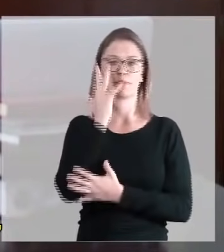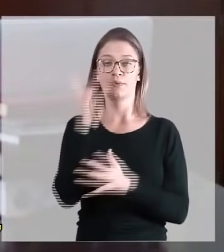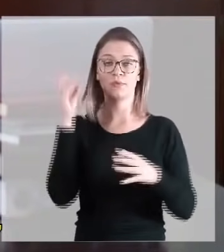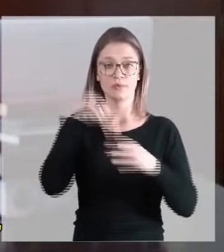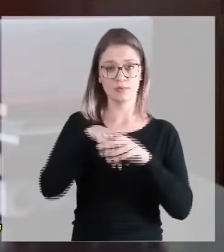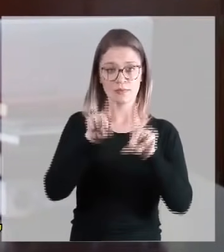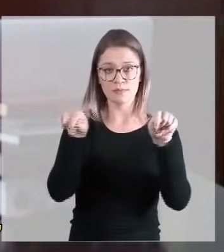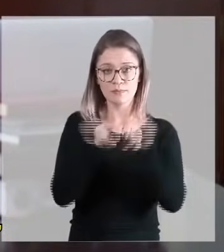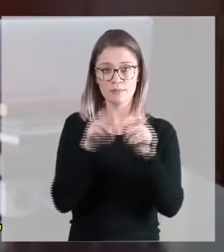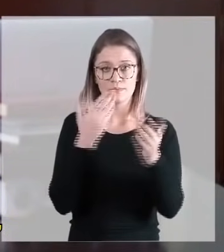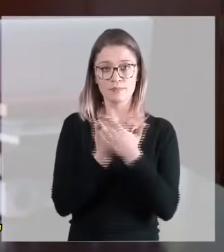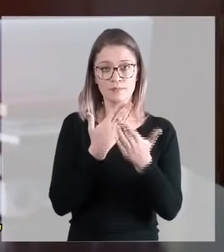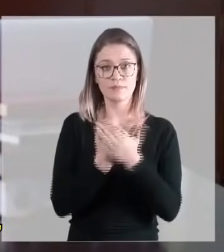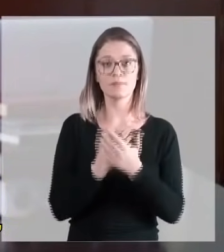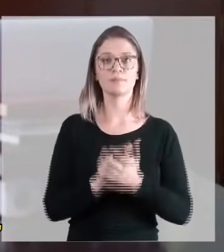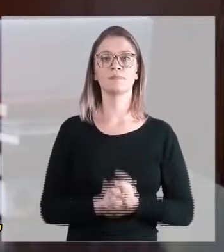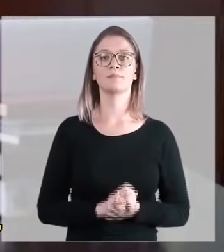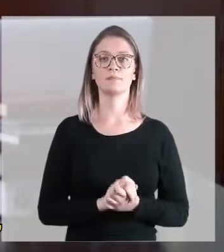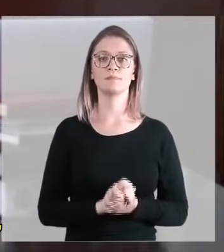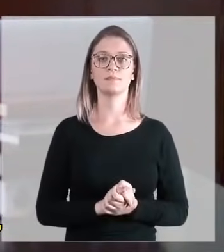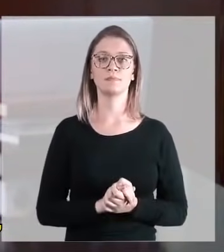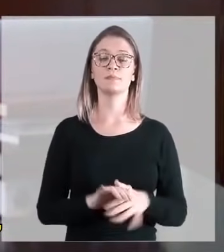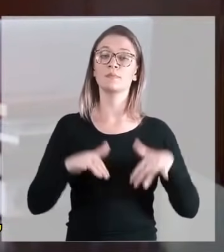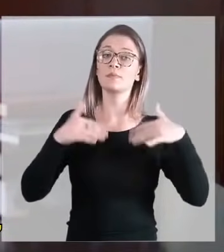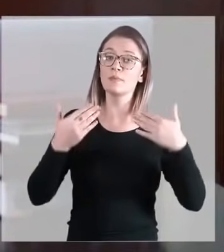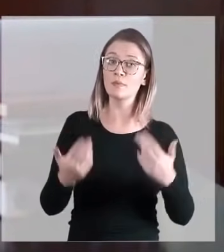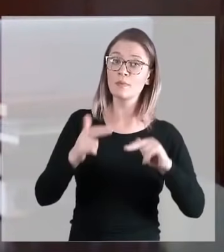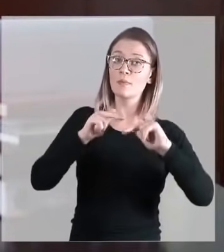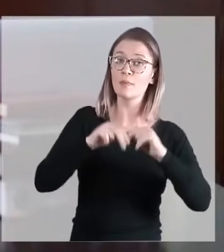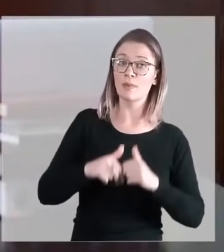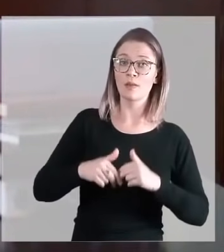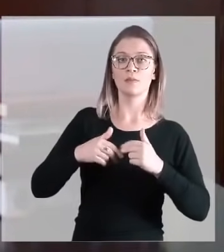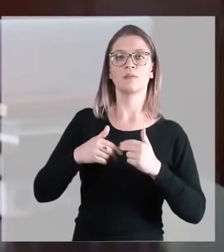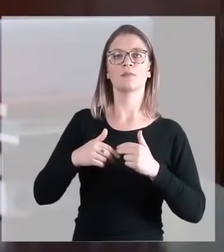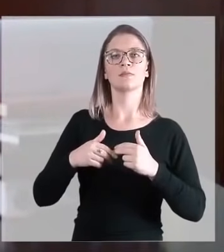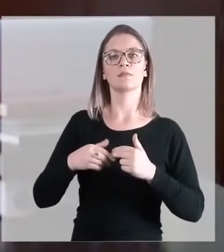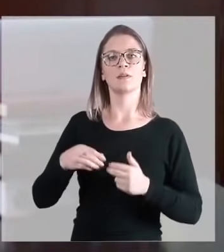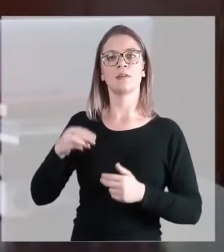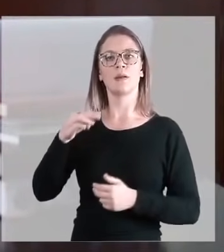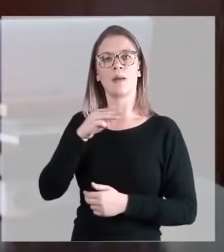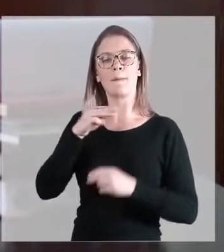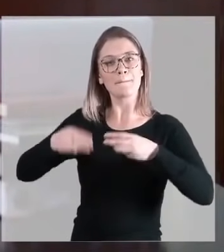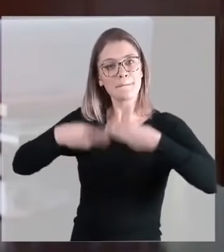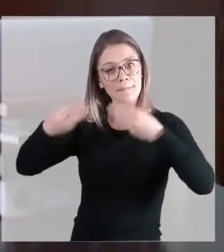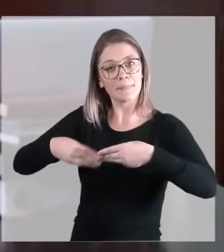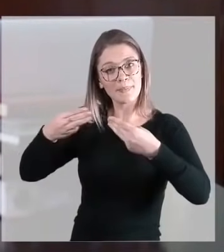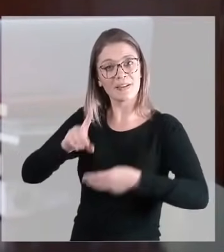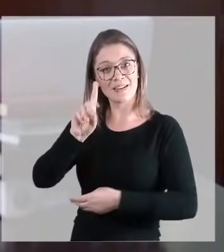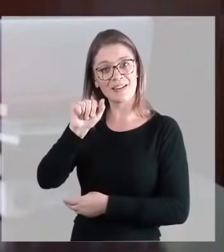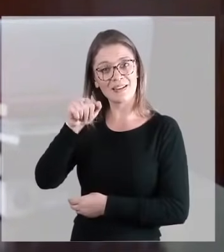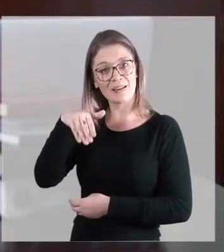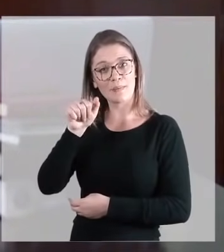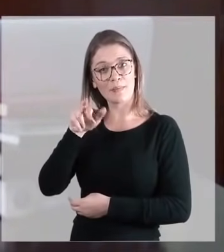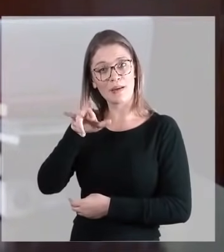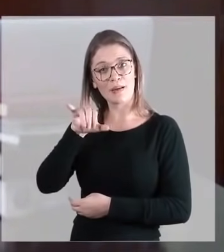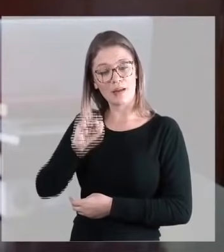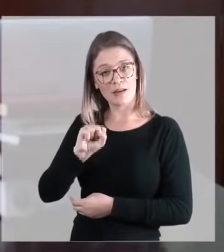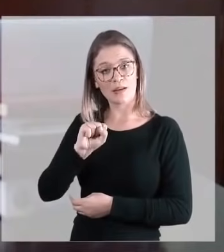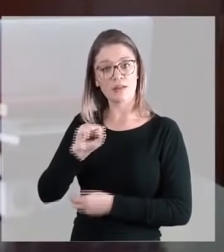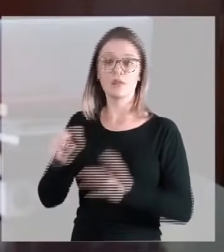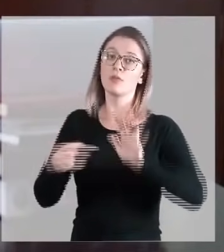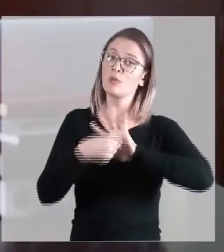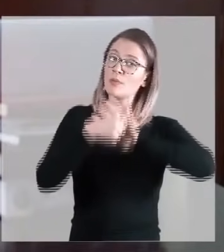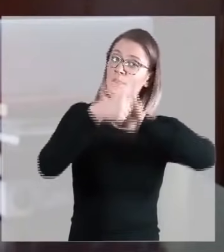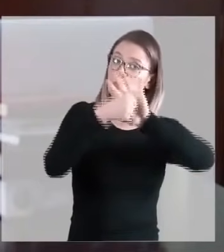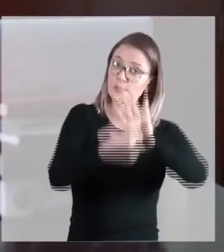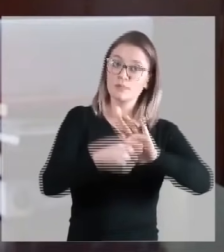E como estamos aqui a convite da queridíssima ministra Damares, eu quero lembrar os senhores de um caso que ela protagonizou